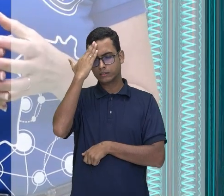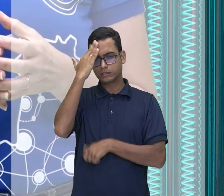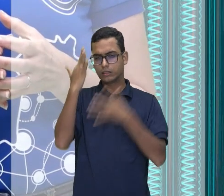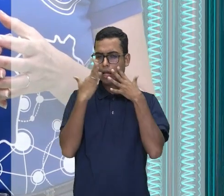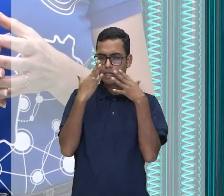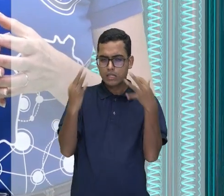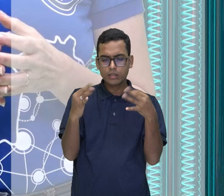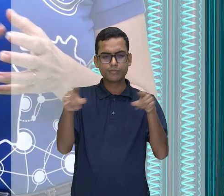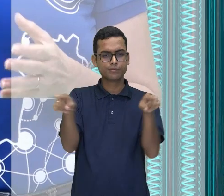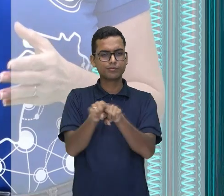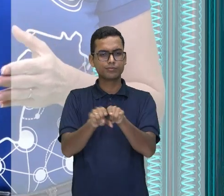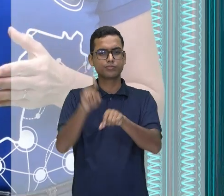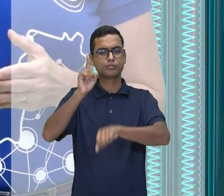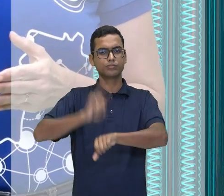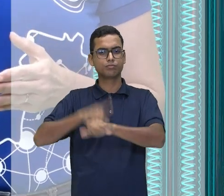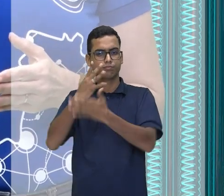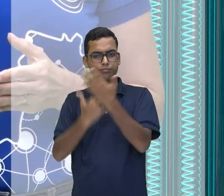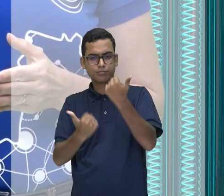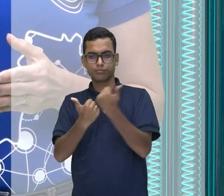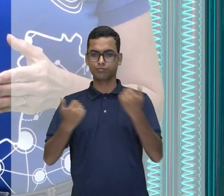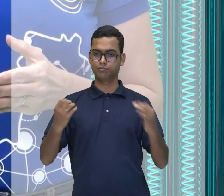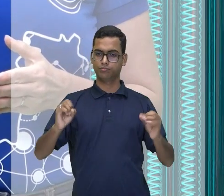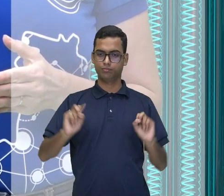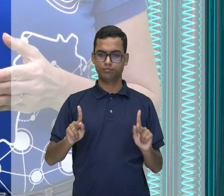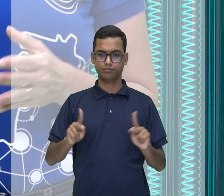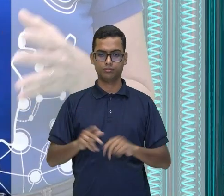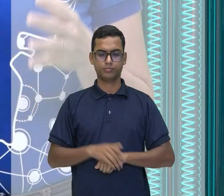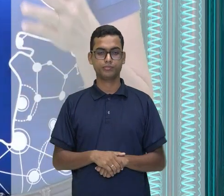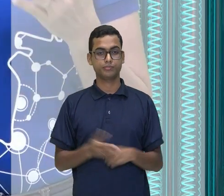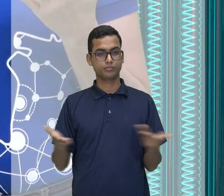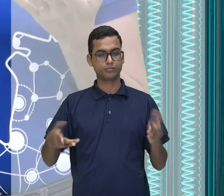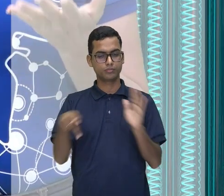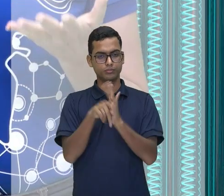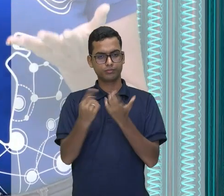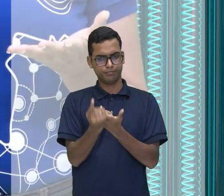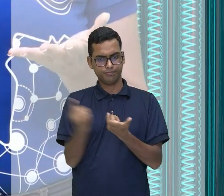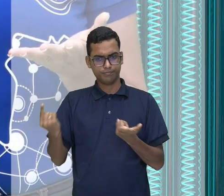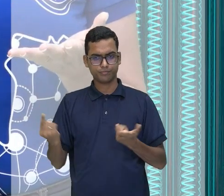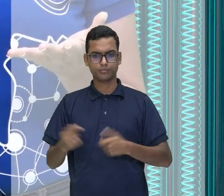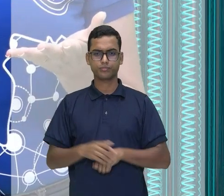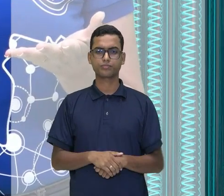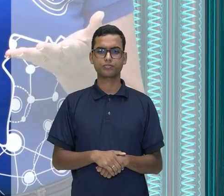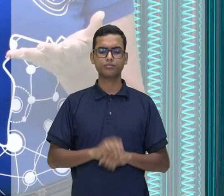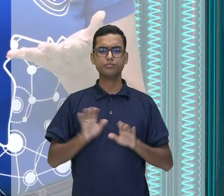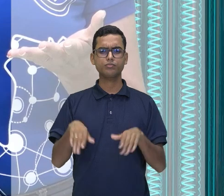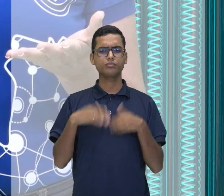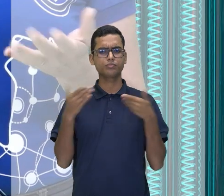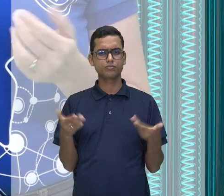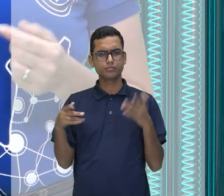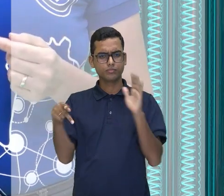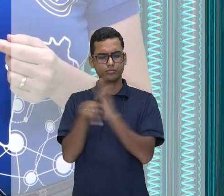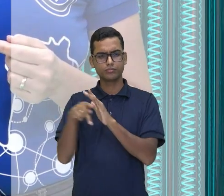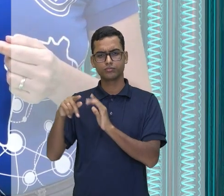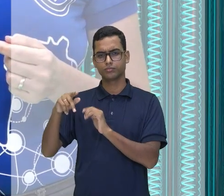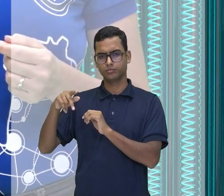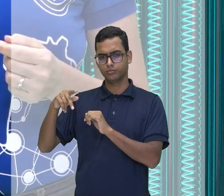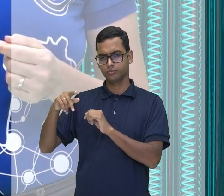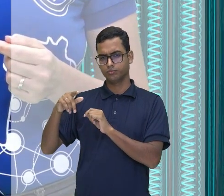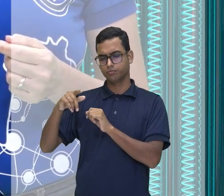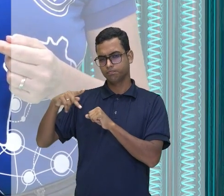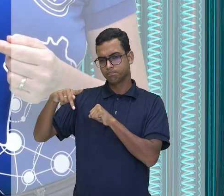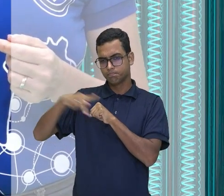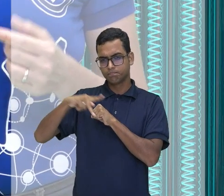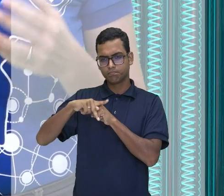nessa substituição. Então, estamos agora com o plural. Quais são os pronomes com função de objeto no